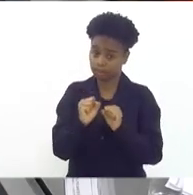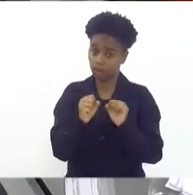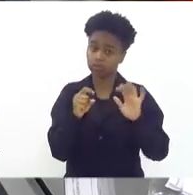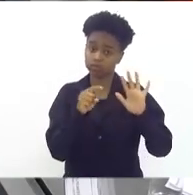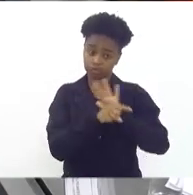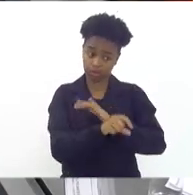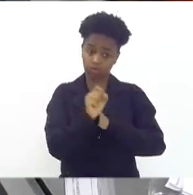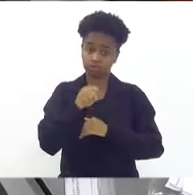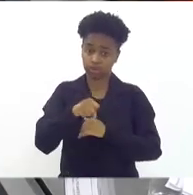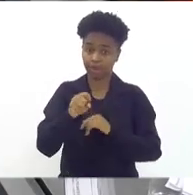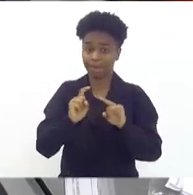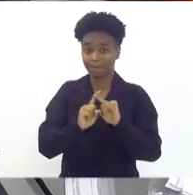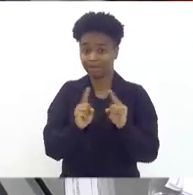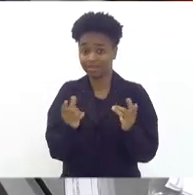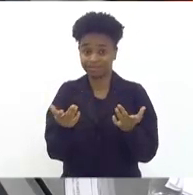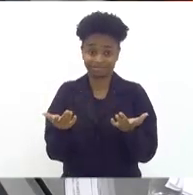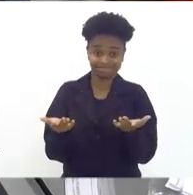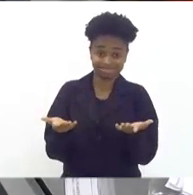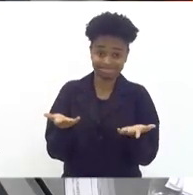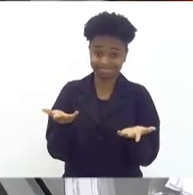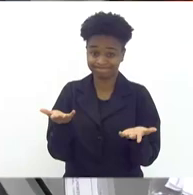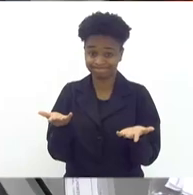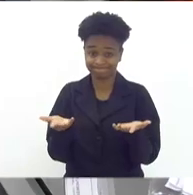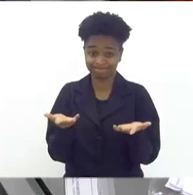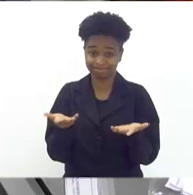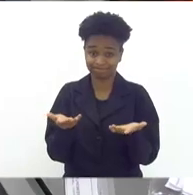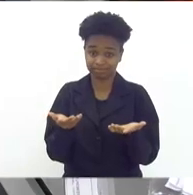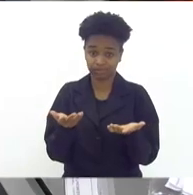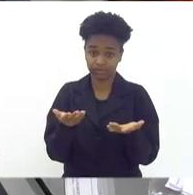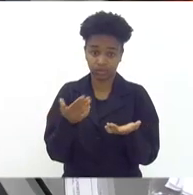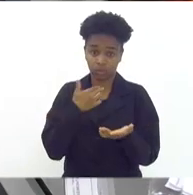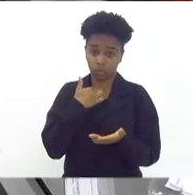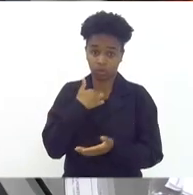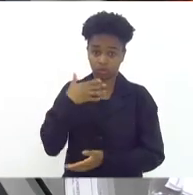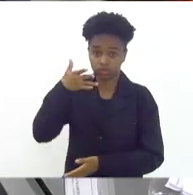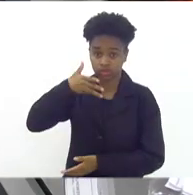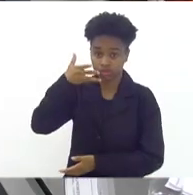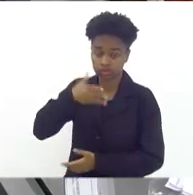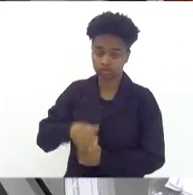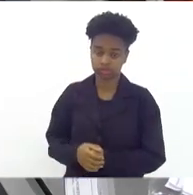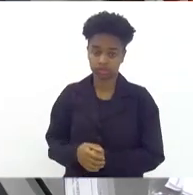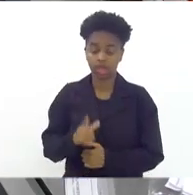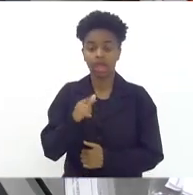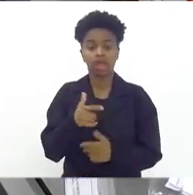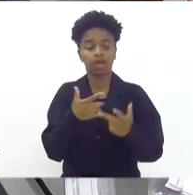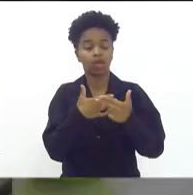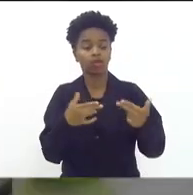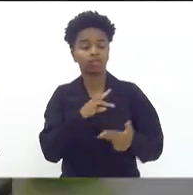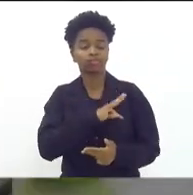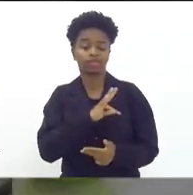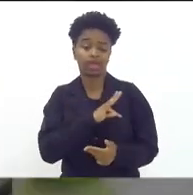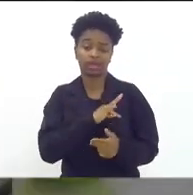uma pergunta mas não questões não farias são questões muito técnicas e